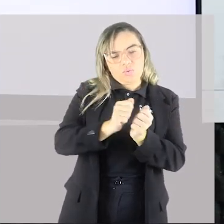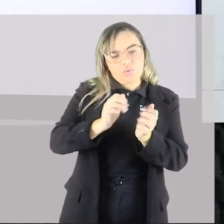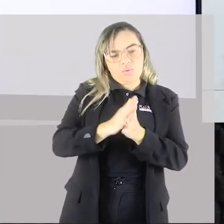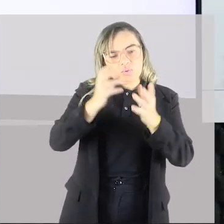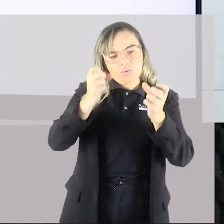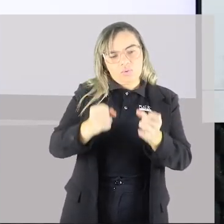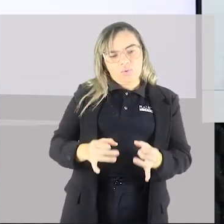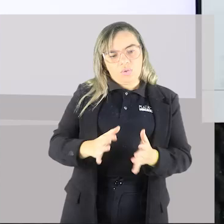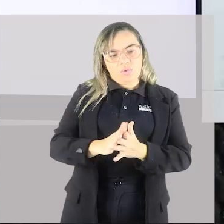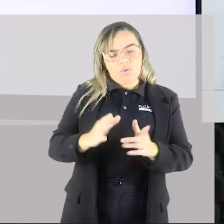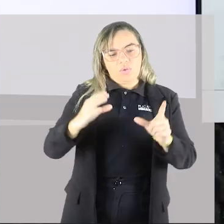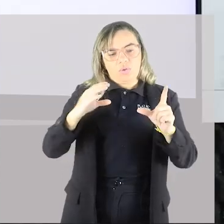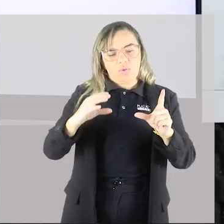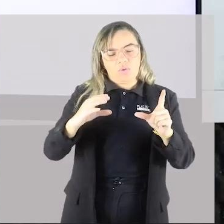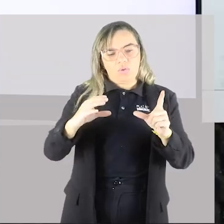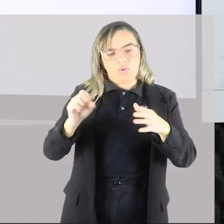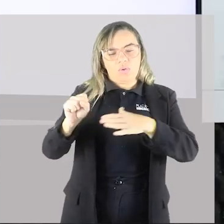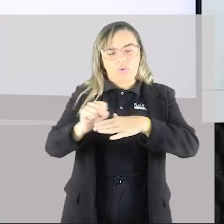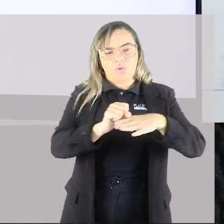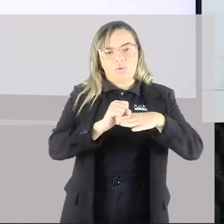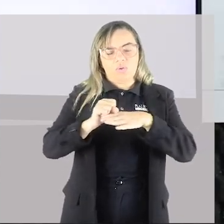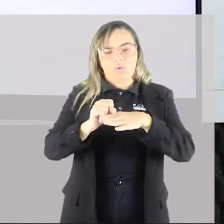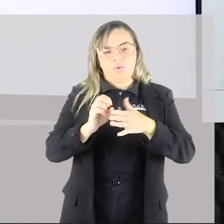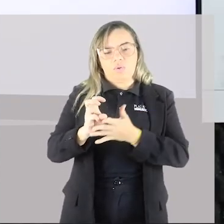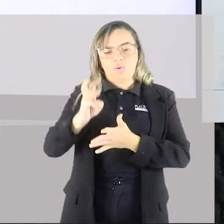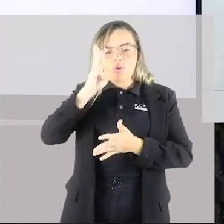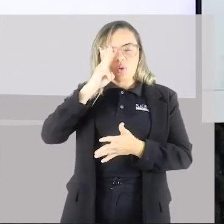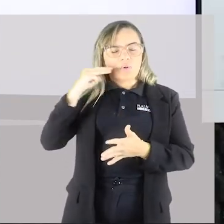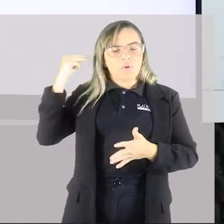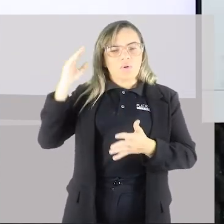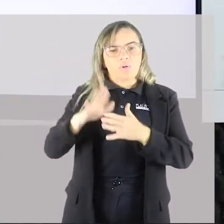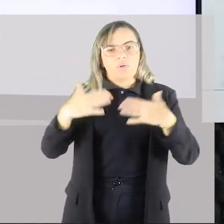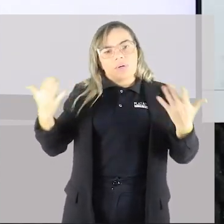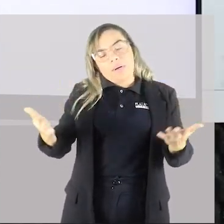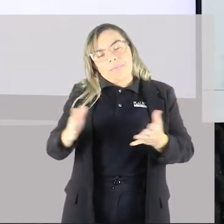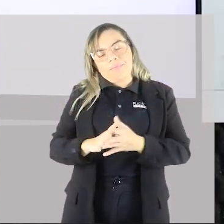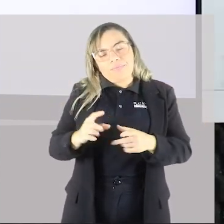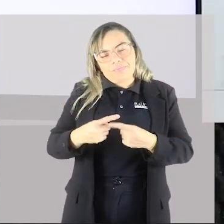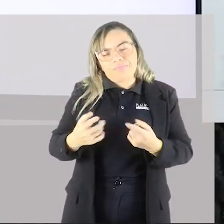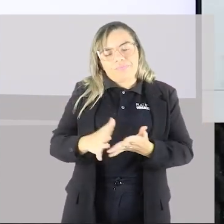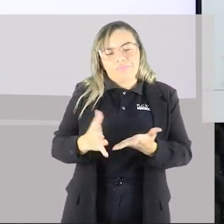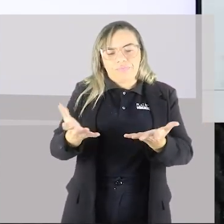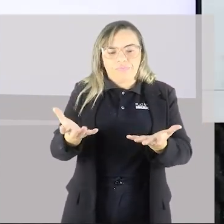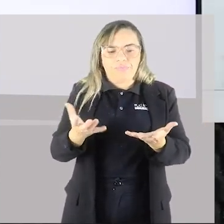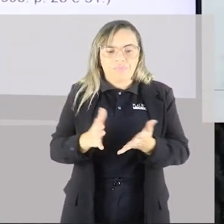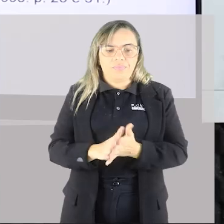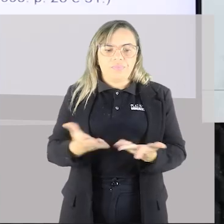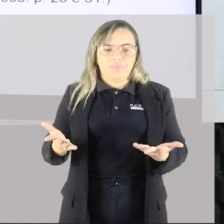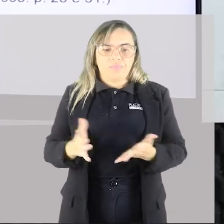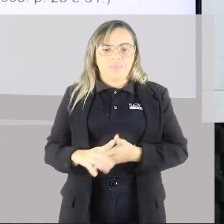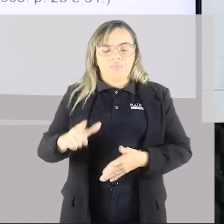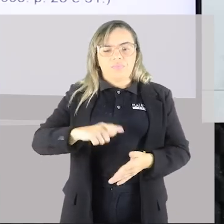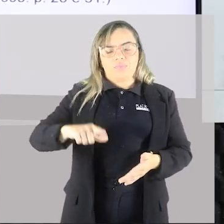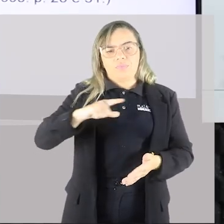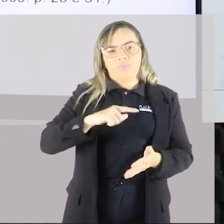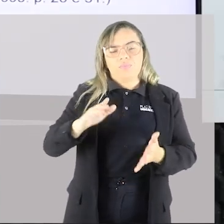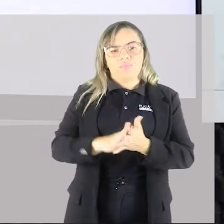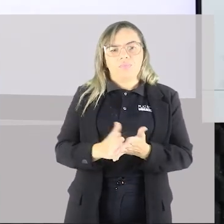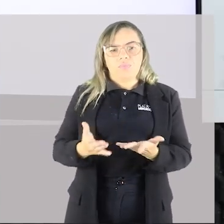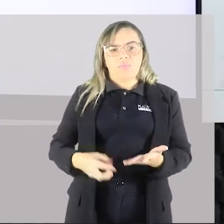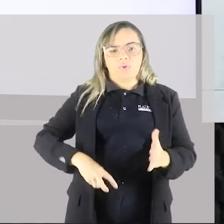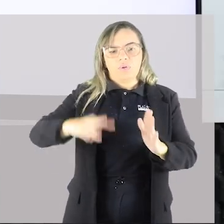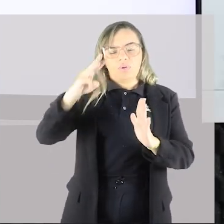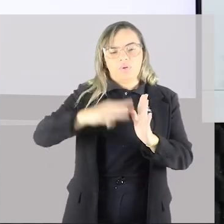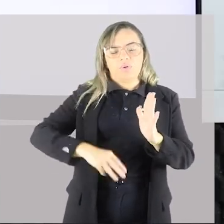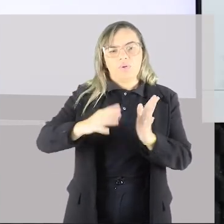do socialismo, no caso marxista, quem dera que fosse, mas não é, porque aqui nós temos um método de